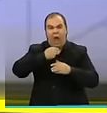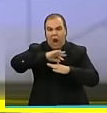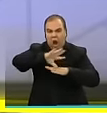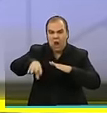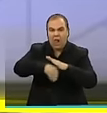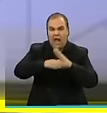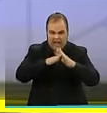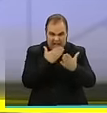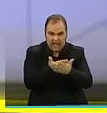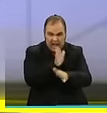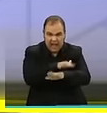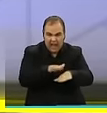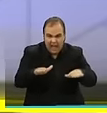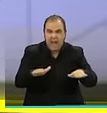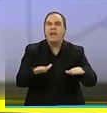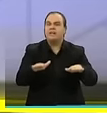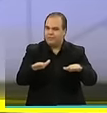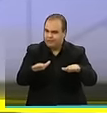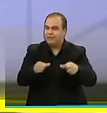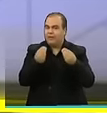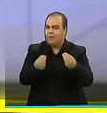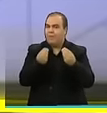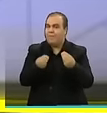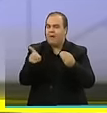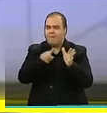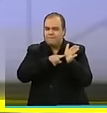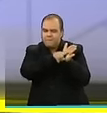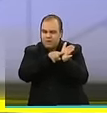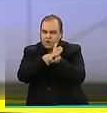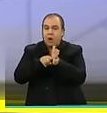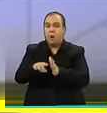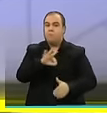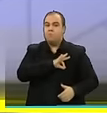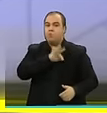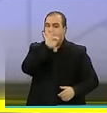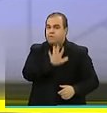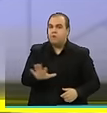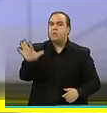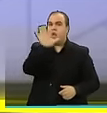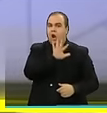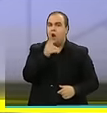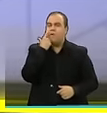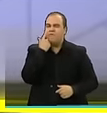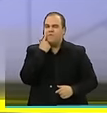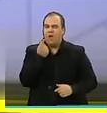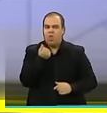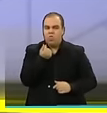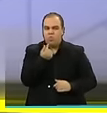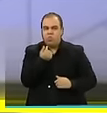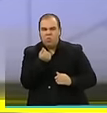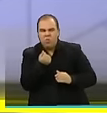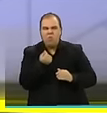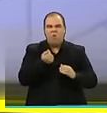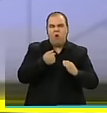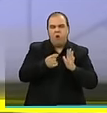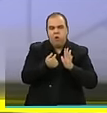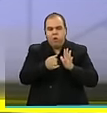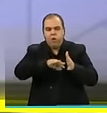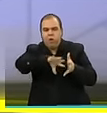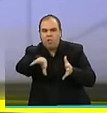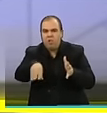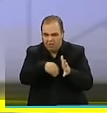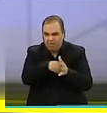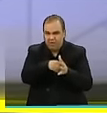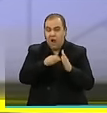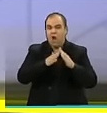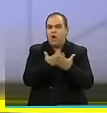mas está acusado ou não, investigado pela Polícia Federal de participar de máfia de creches. É um roto falando de um